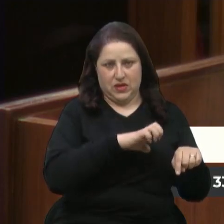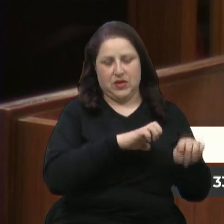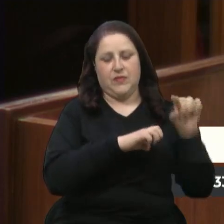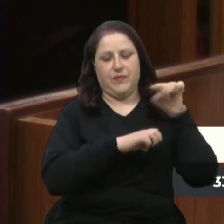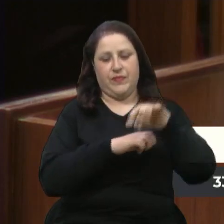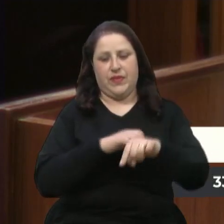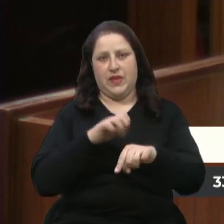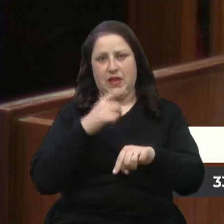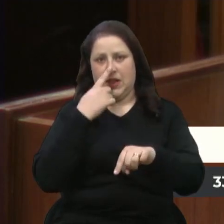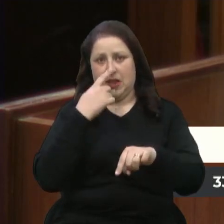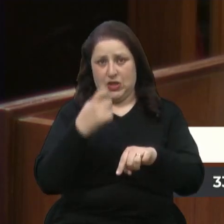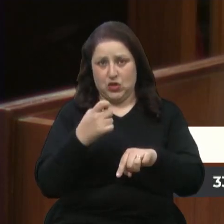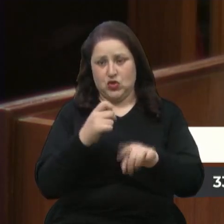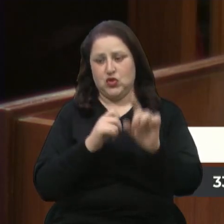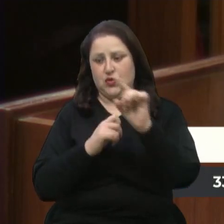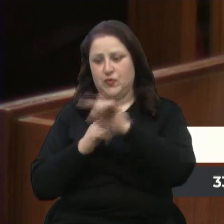pertences.